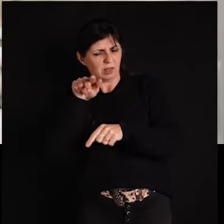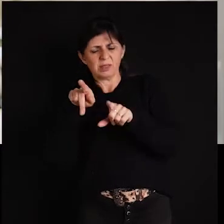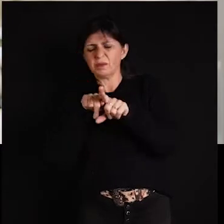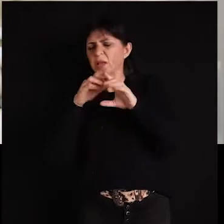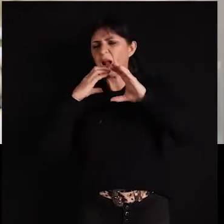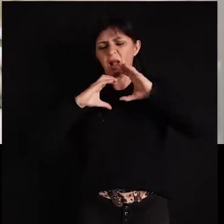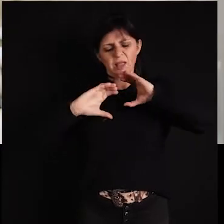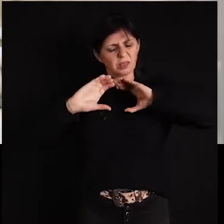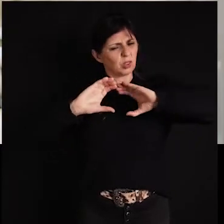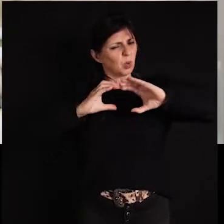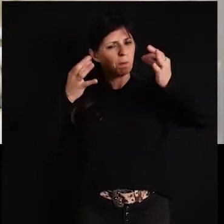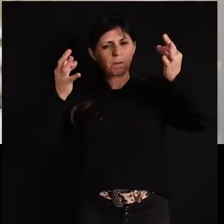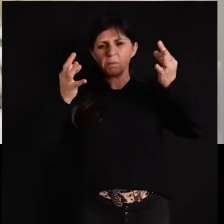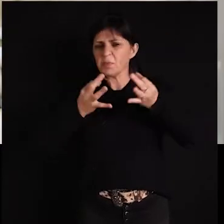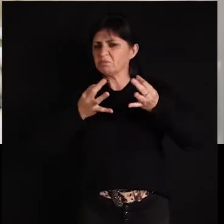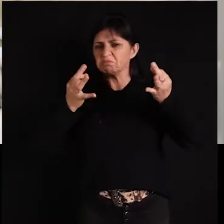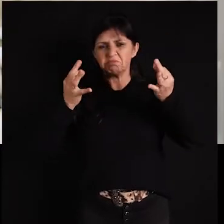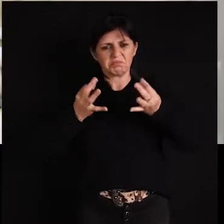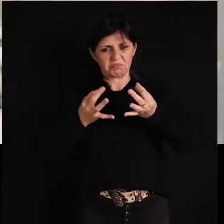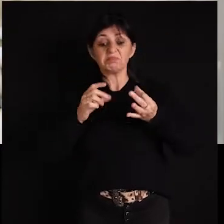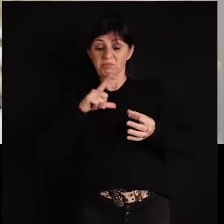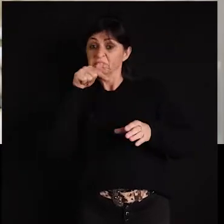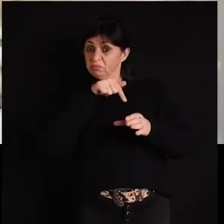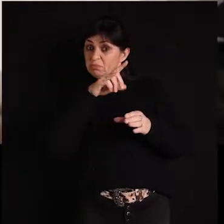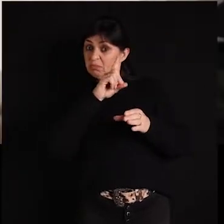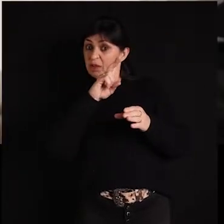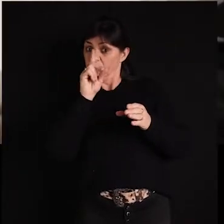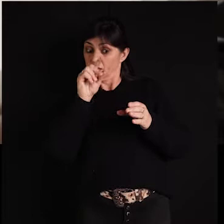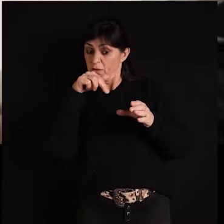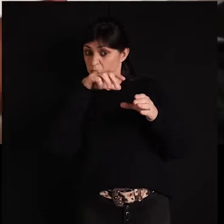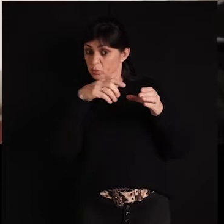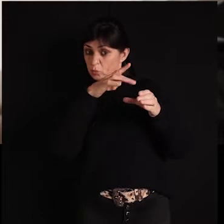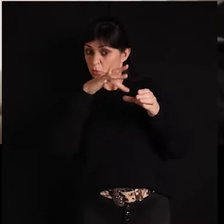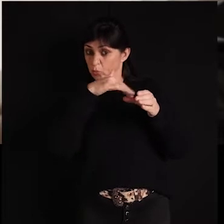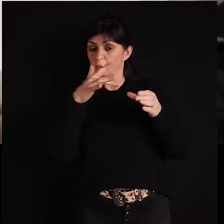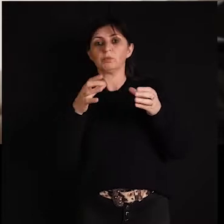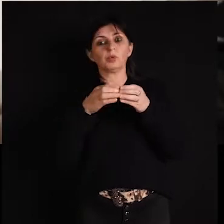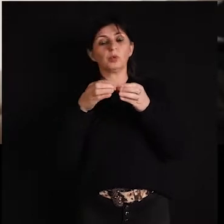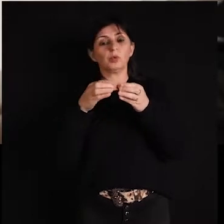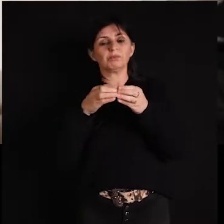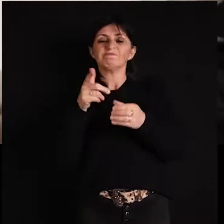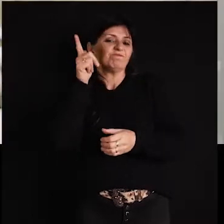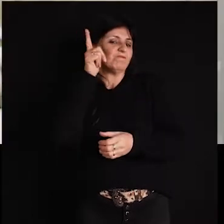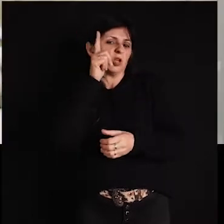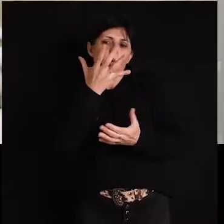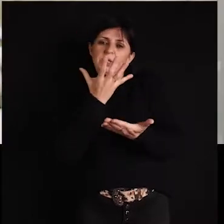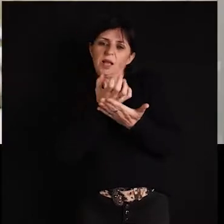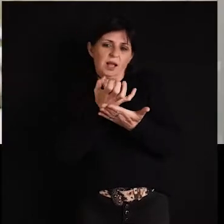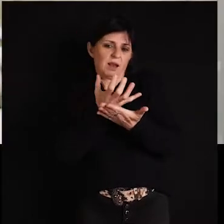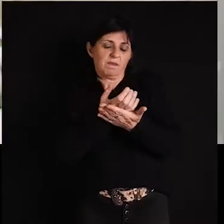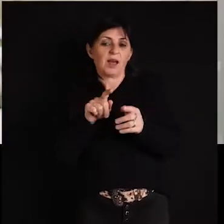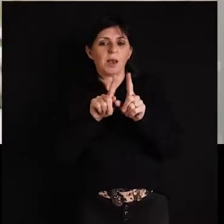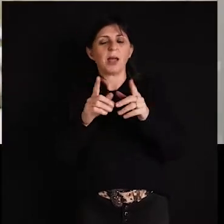bem, a música está no DVD dos Monarcas, né? Eu não pude gravar ela, mas é um